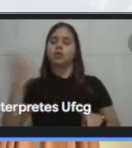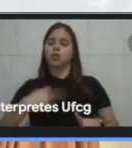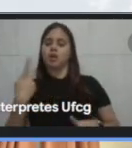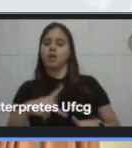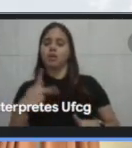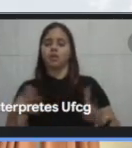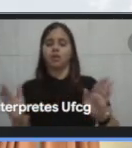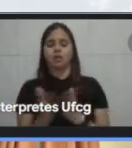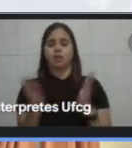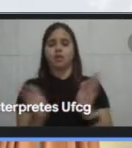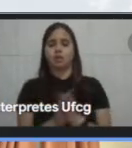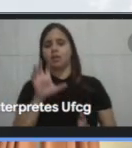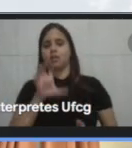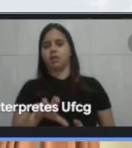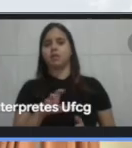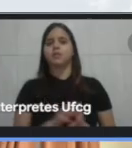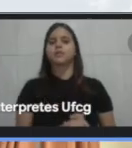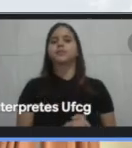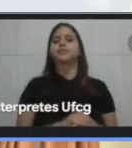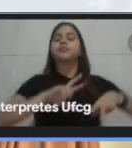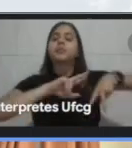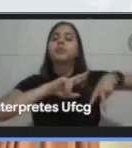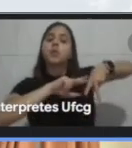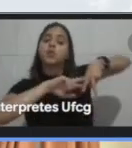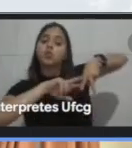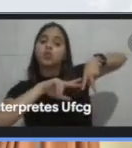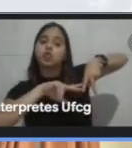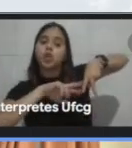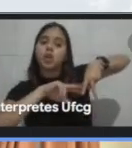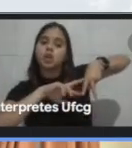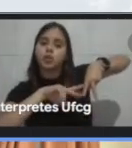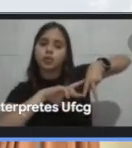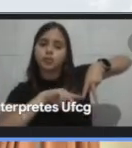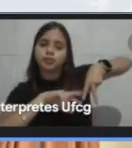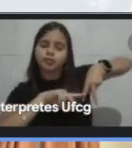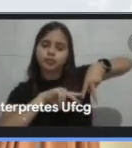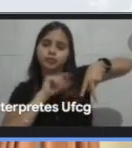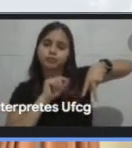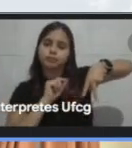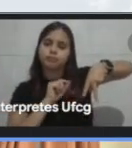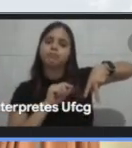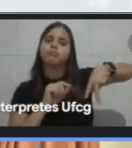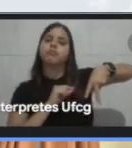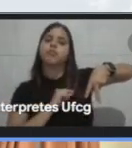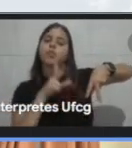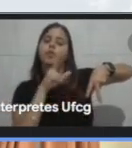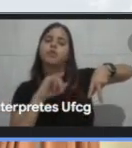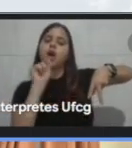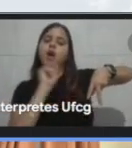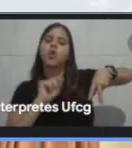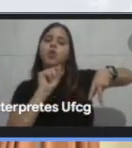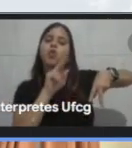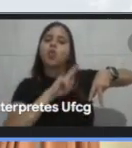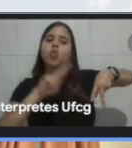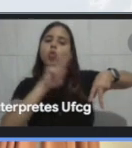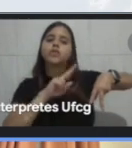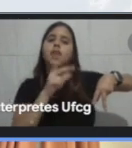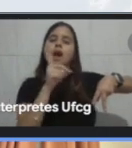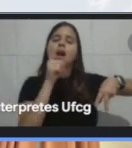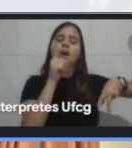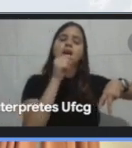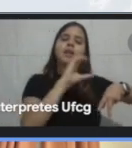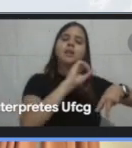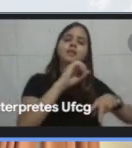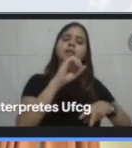gênero, que seria o nosso C aqui, então a gente teria consumos que aumentam de 0,1% a 5% o consumo